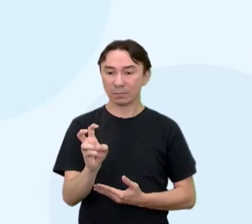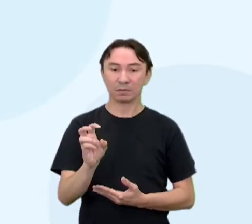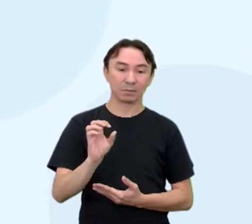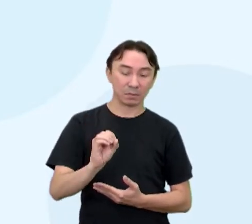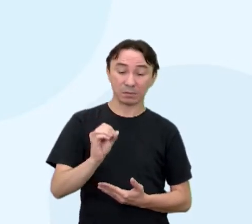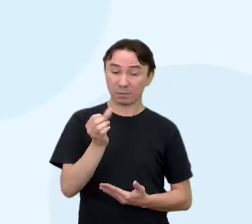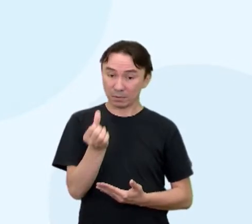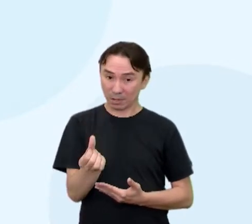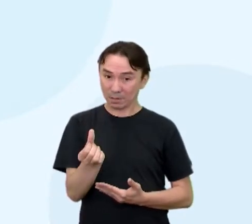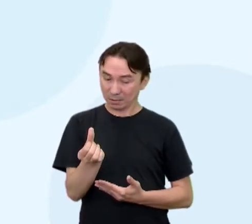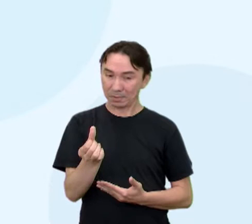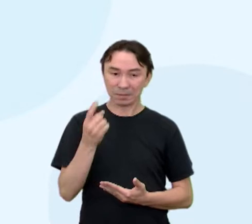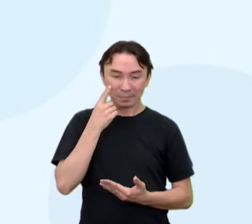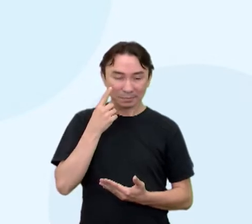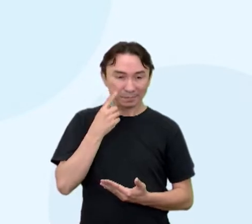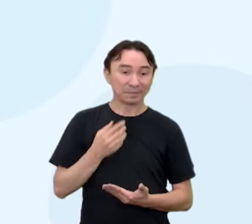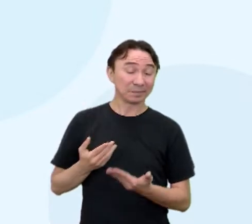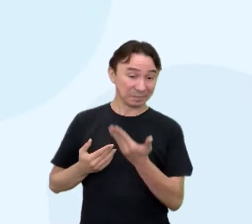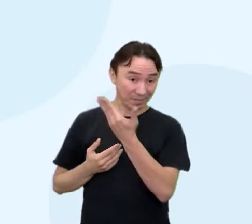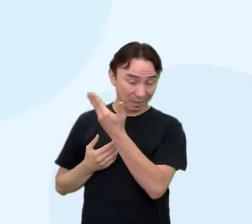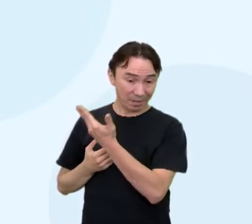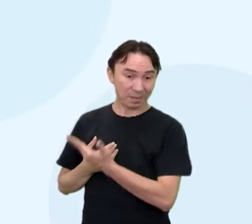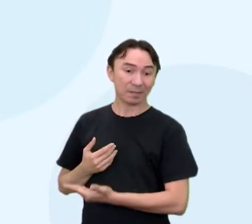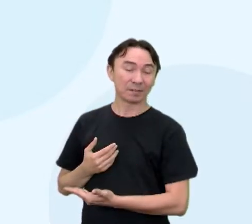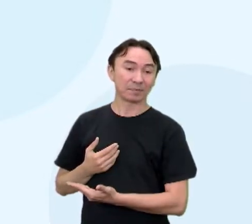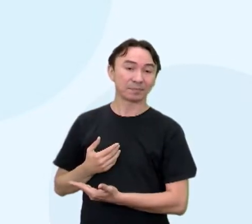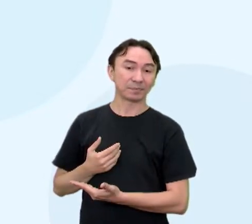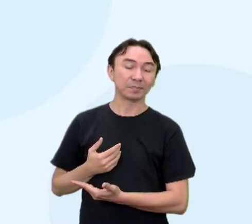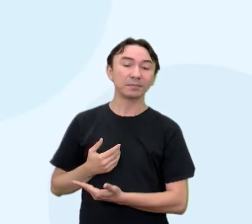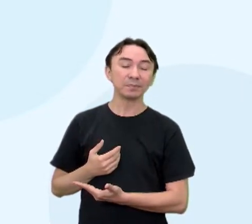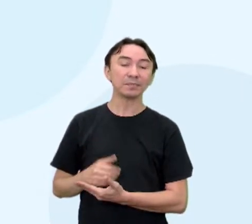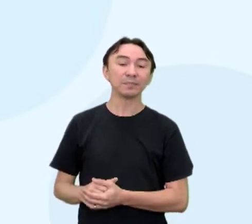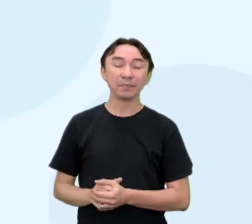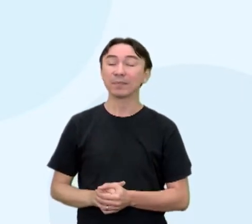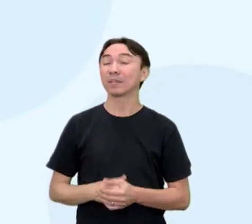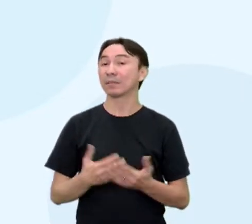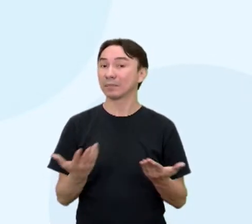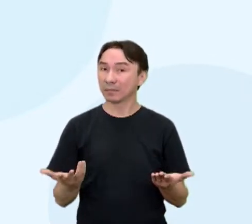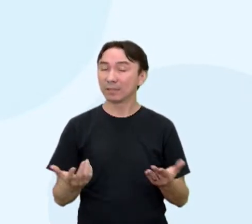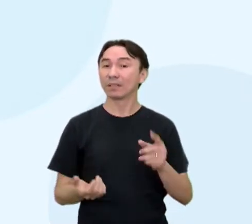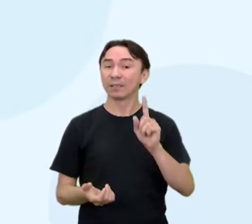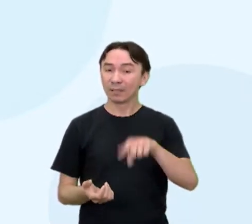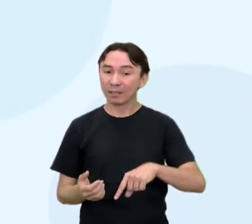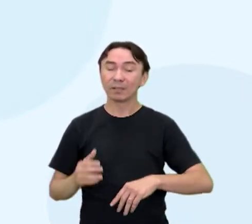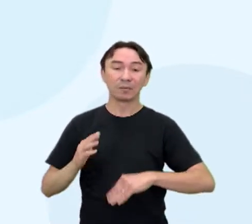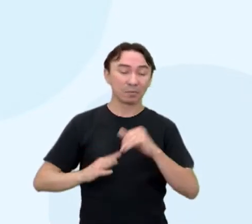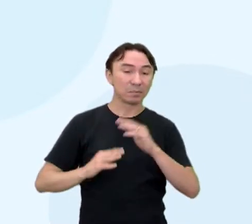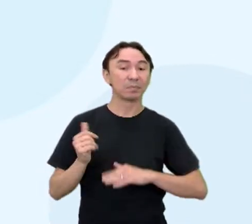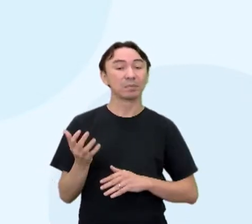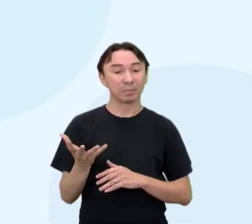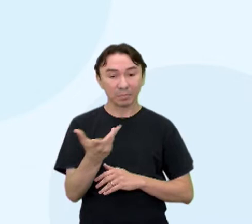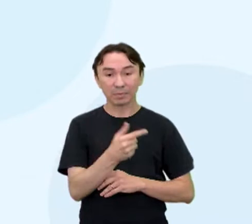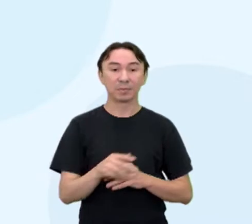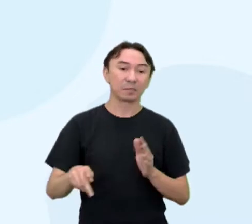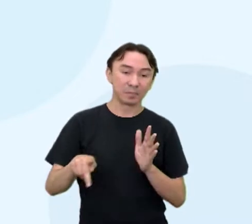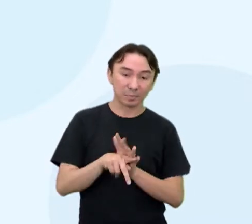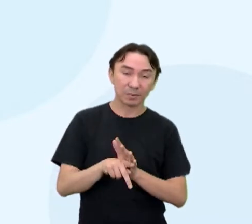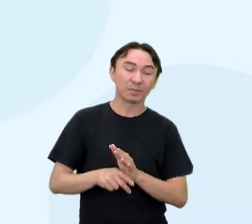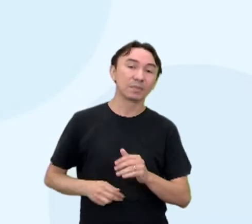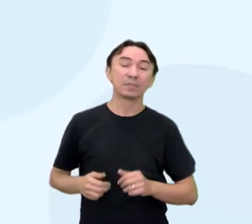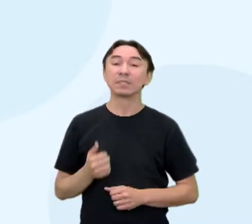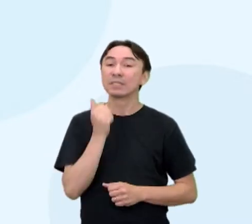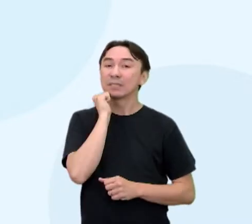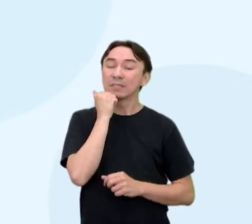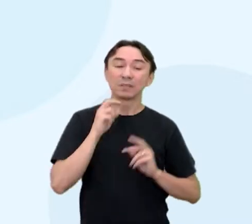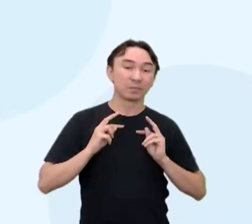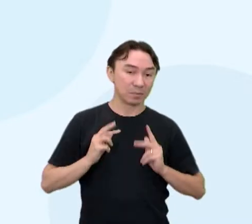03, 04, 05 e 06, habilidades aí das ciências humanas, sociais